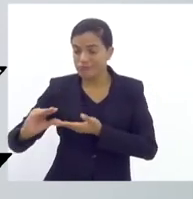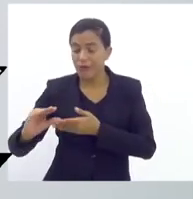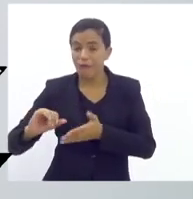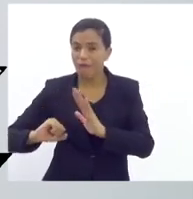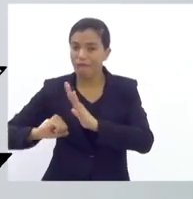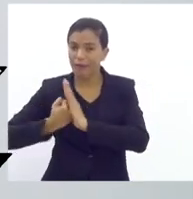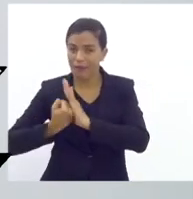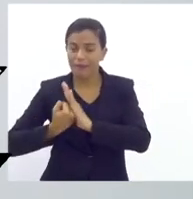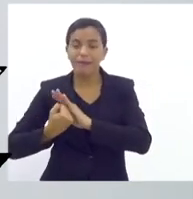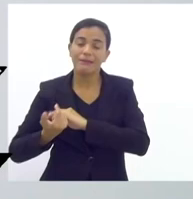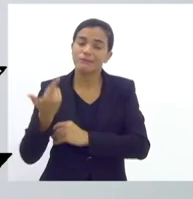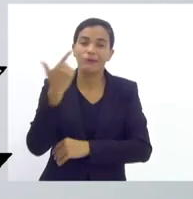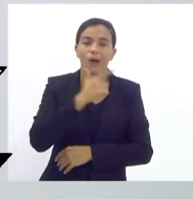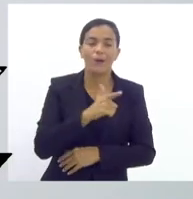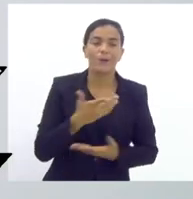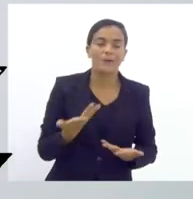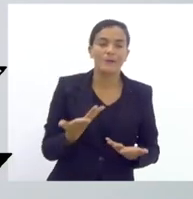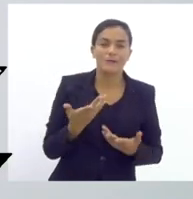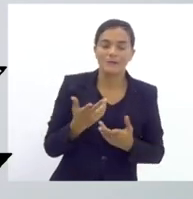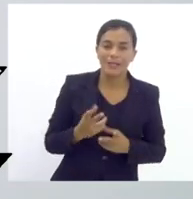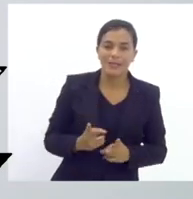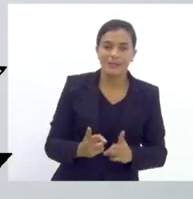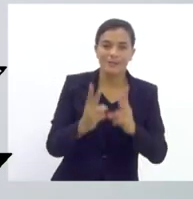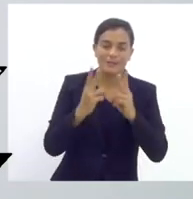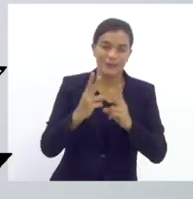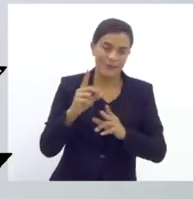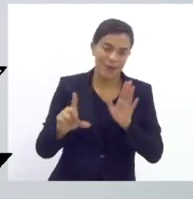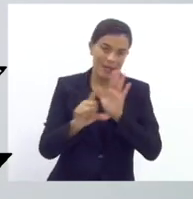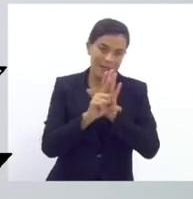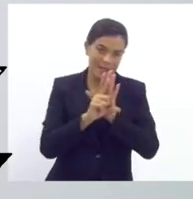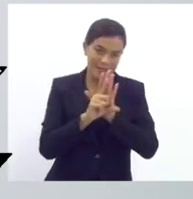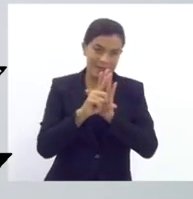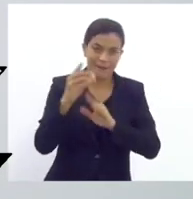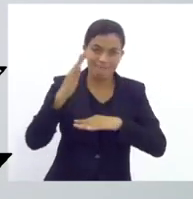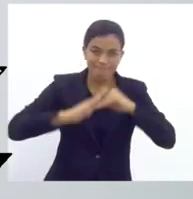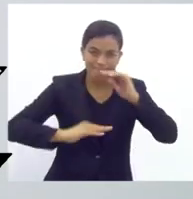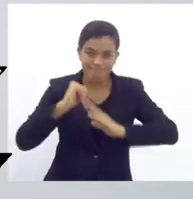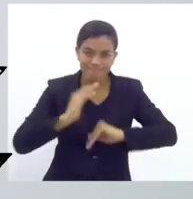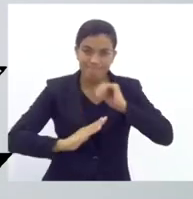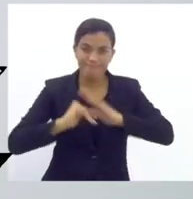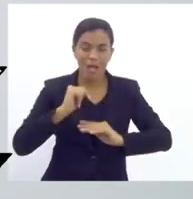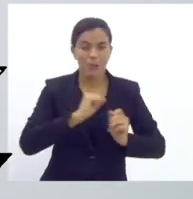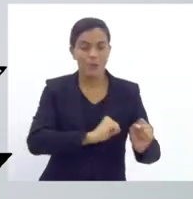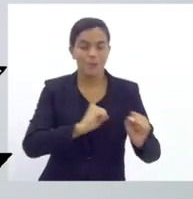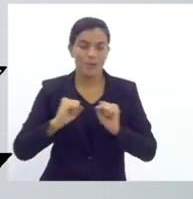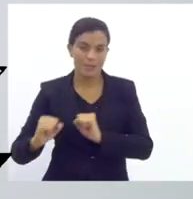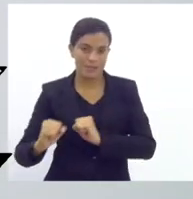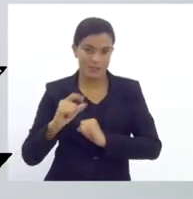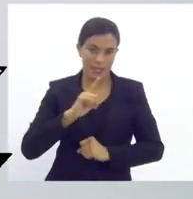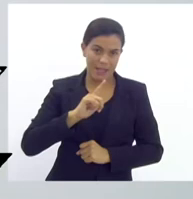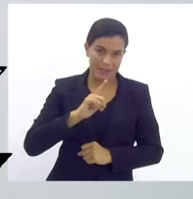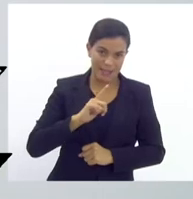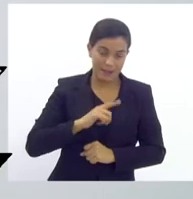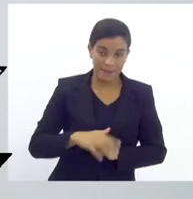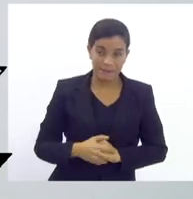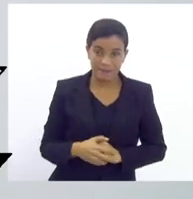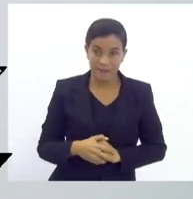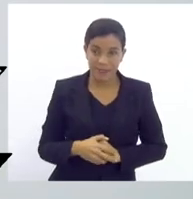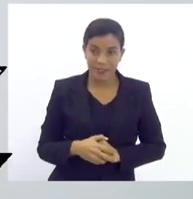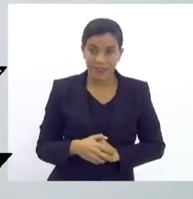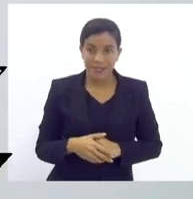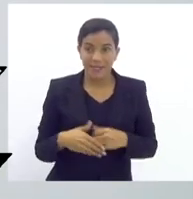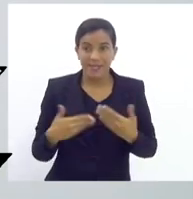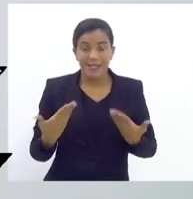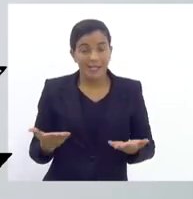vetada você não consegue efetivar essa lei na prática com todo o potencial que ela poderia ter né